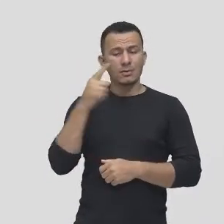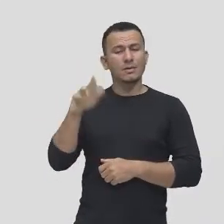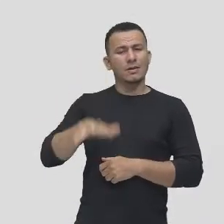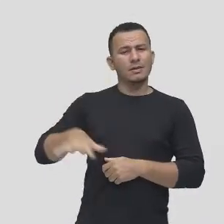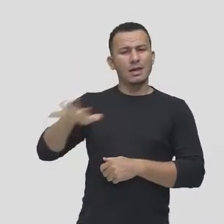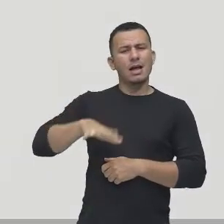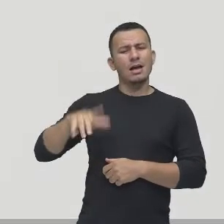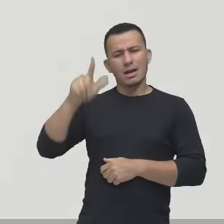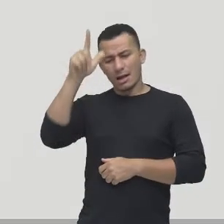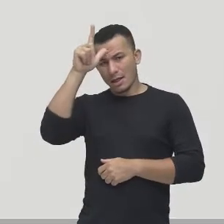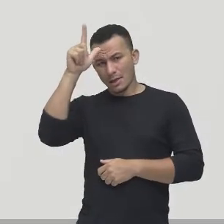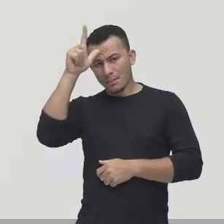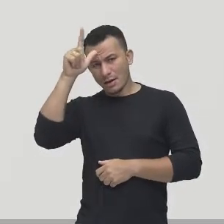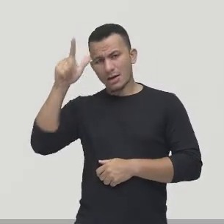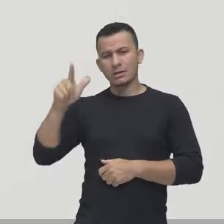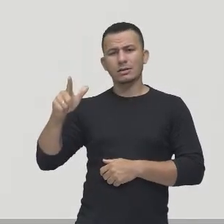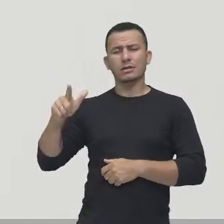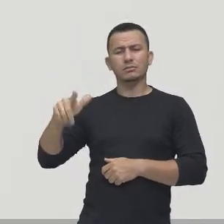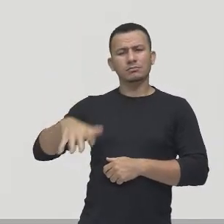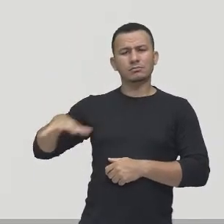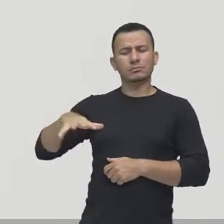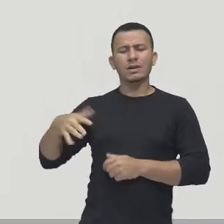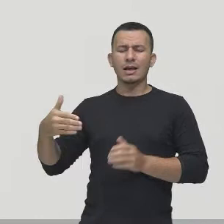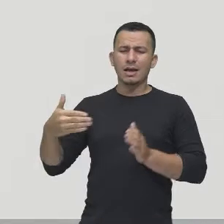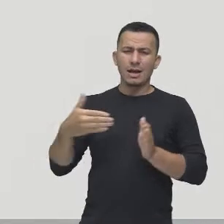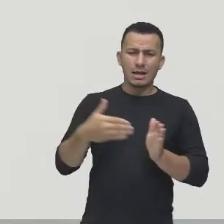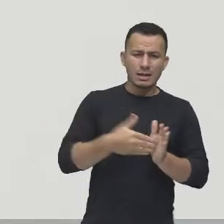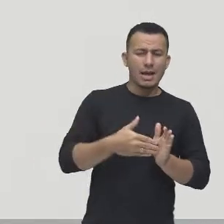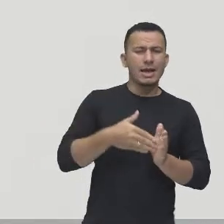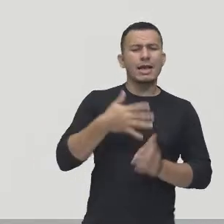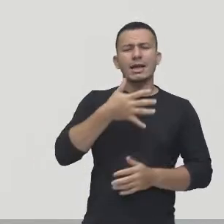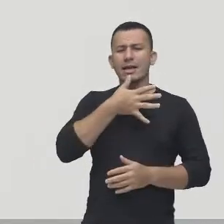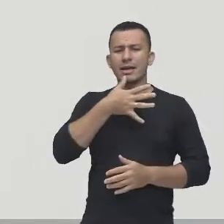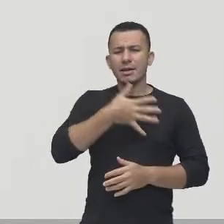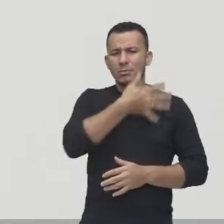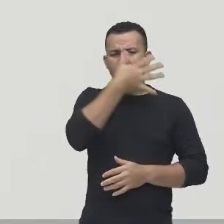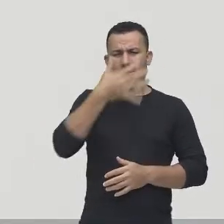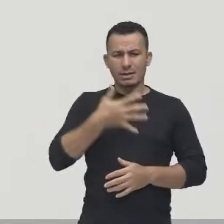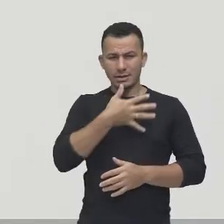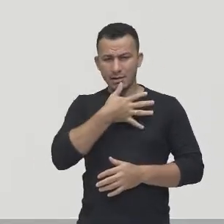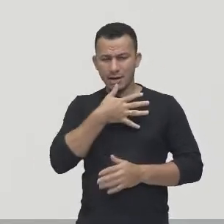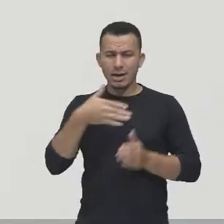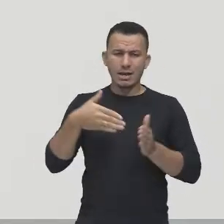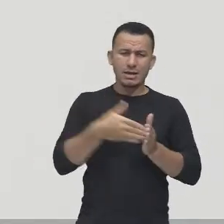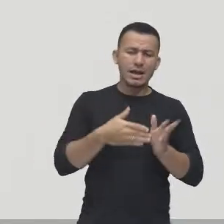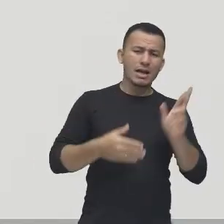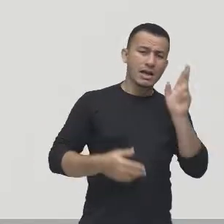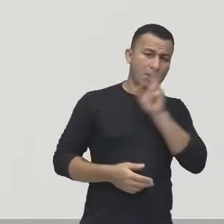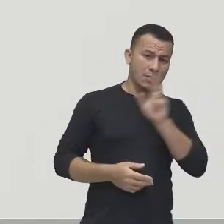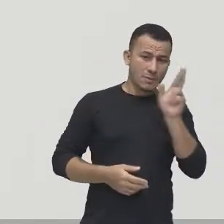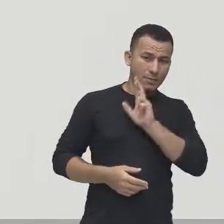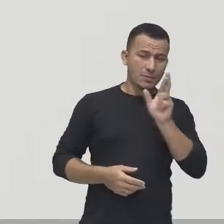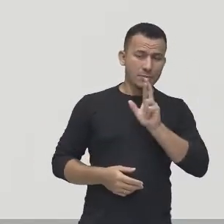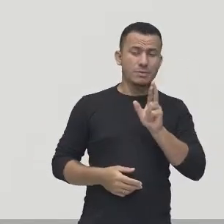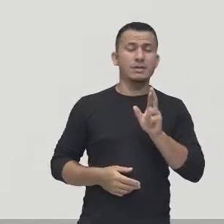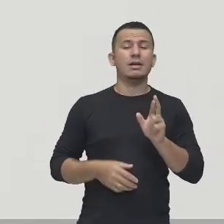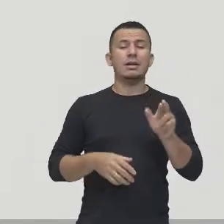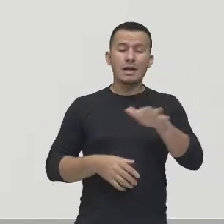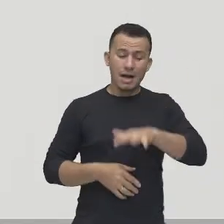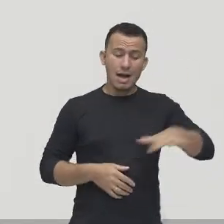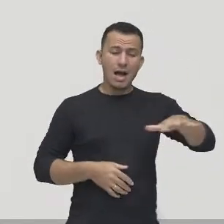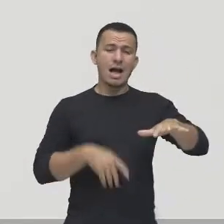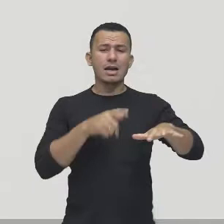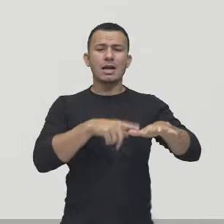da Alemanha, a partir do que é a República Tcheca hoje em dia, até mais ou menos ali a Rússia, era uma área que era conhecida